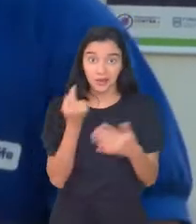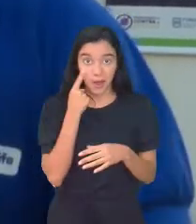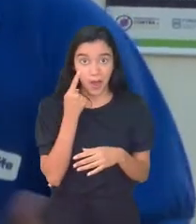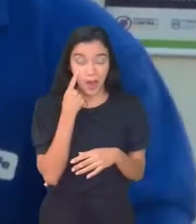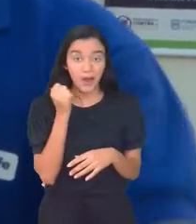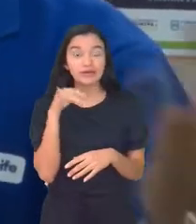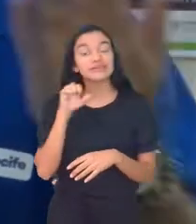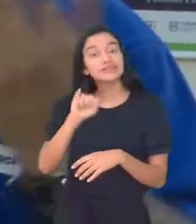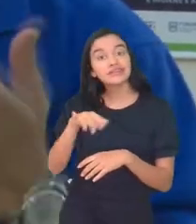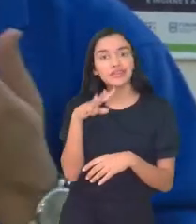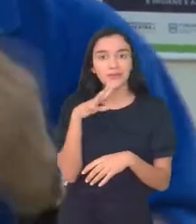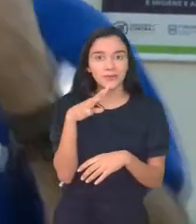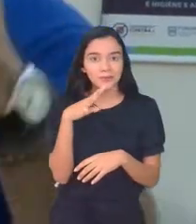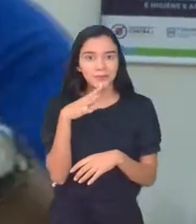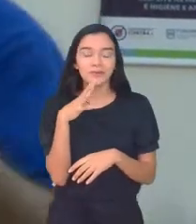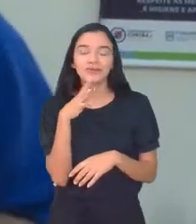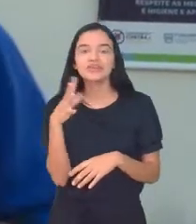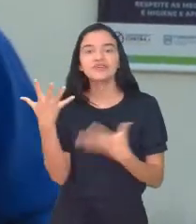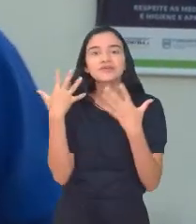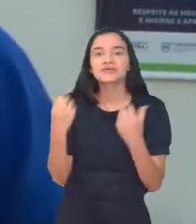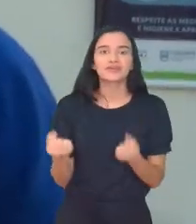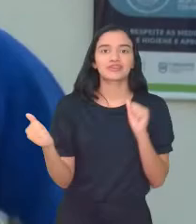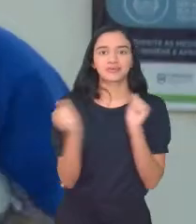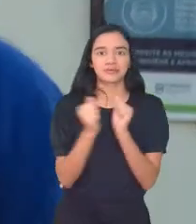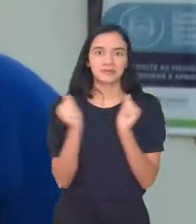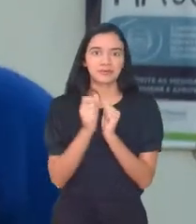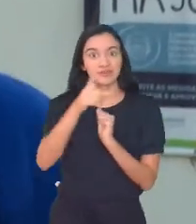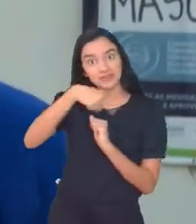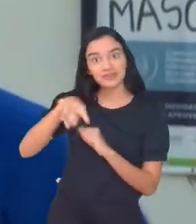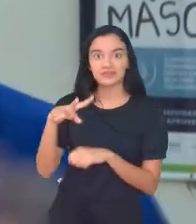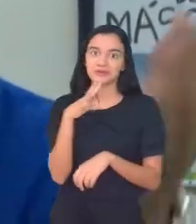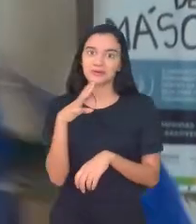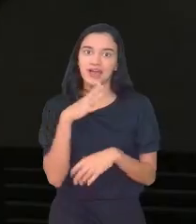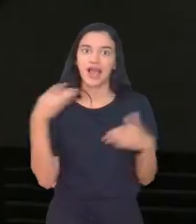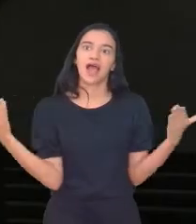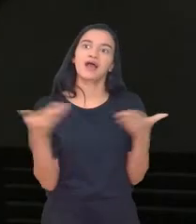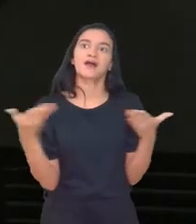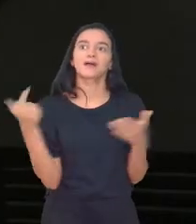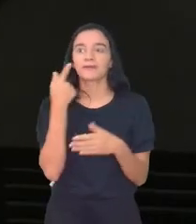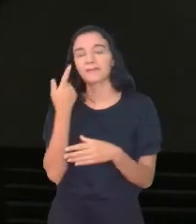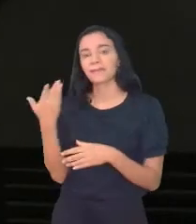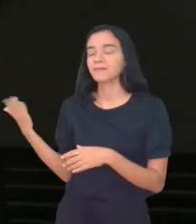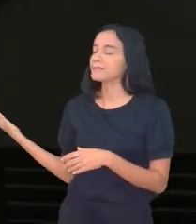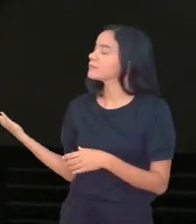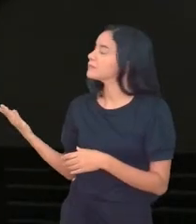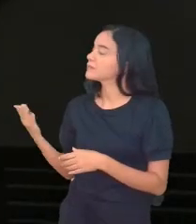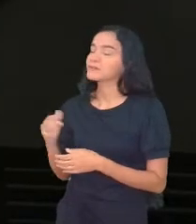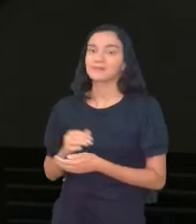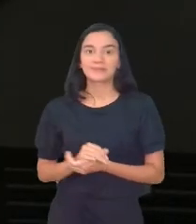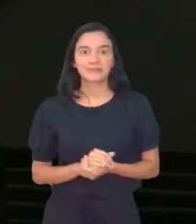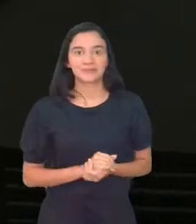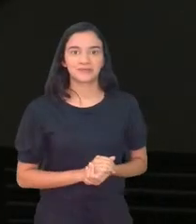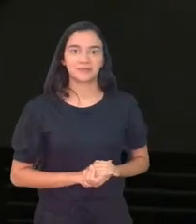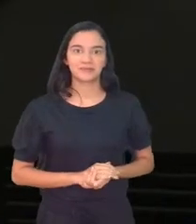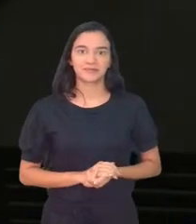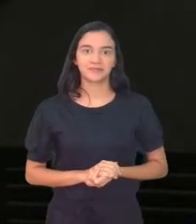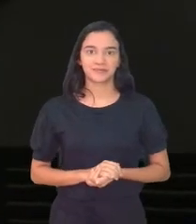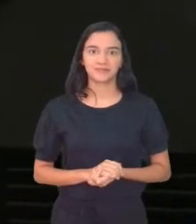não conhece, vem comigo que vocês vão conhecer a partir de agora. Vamos lá?